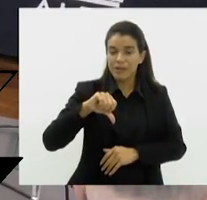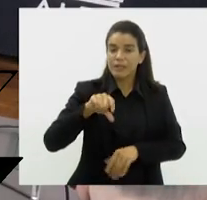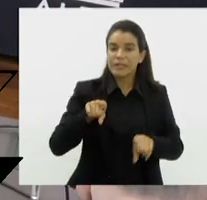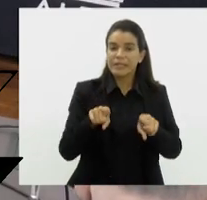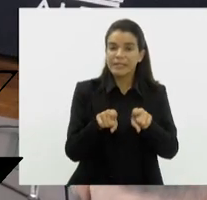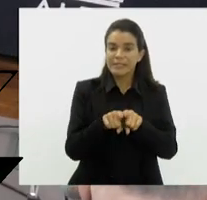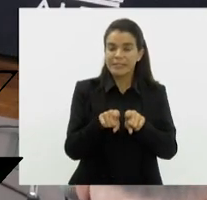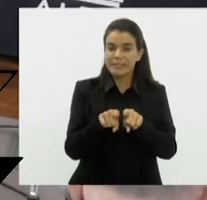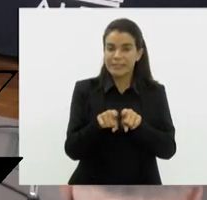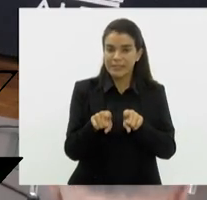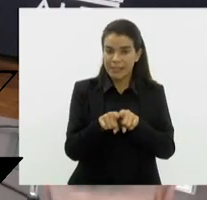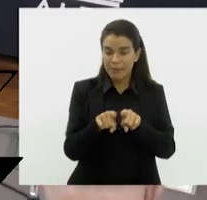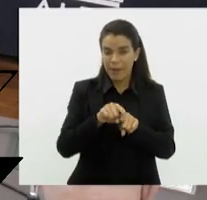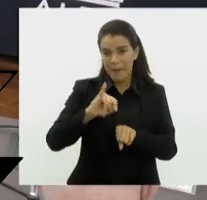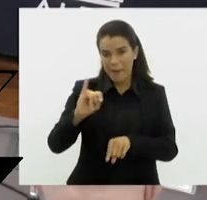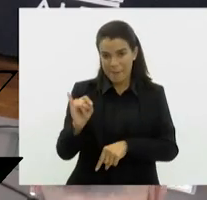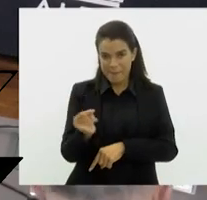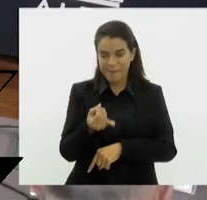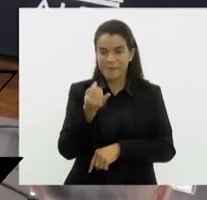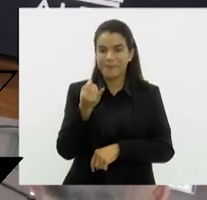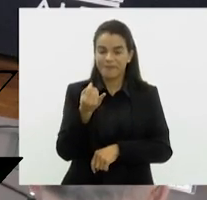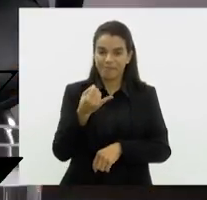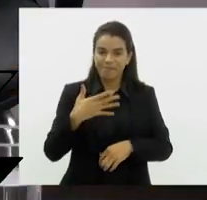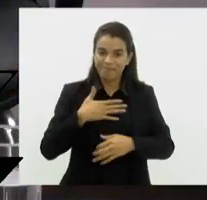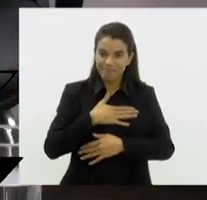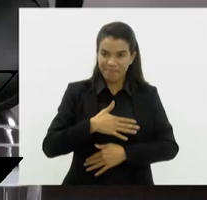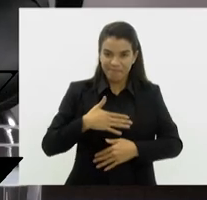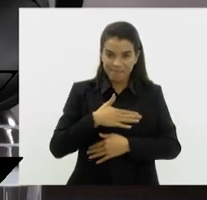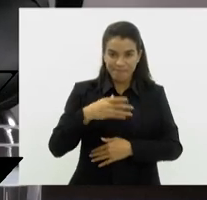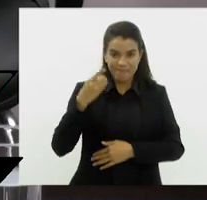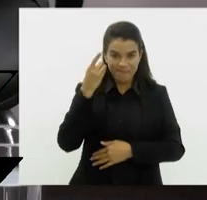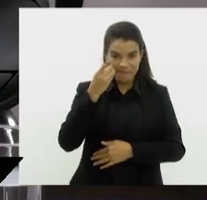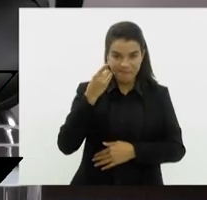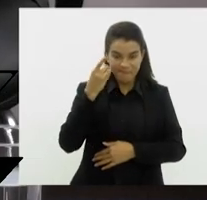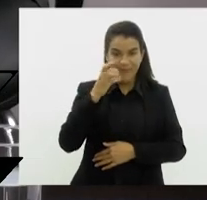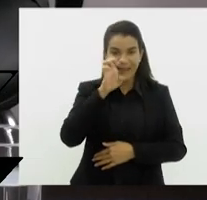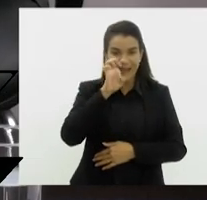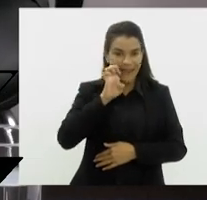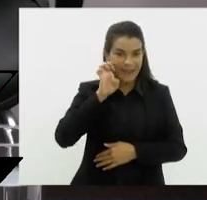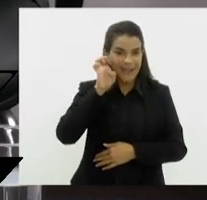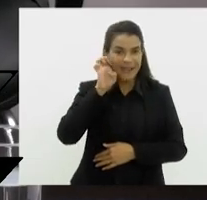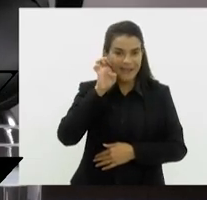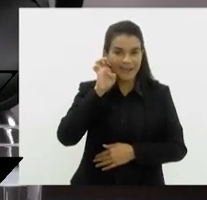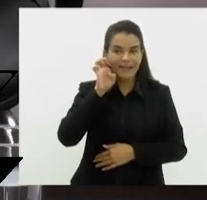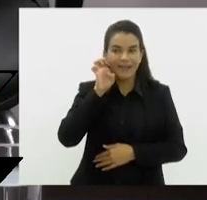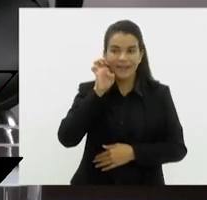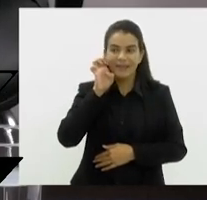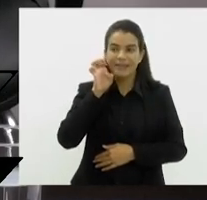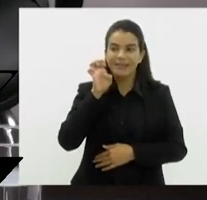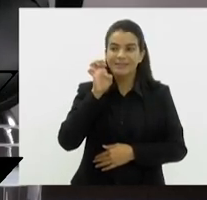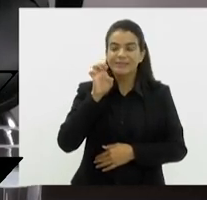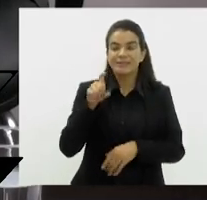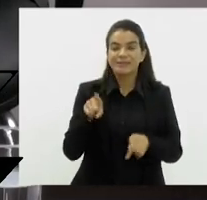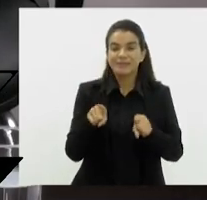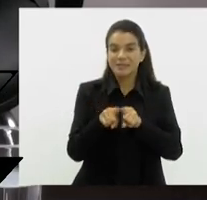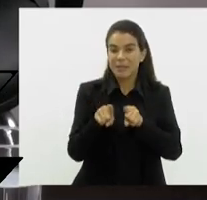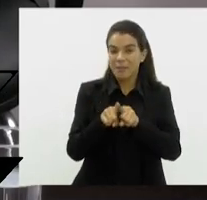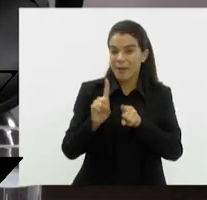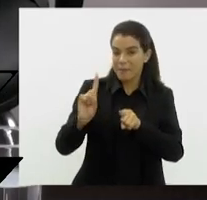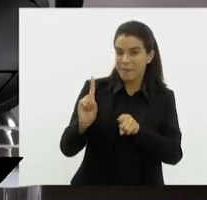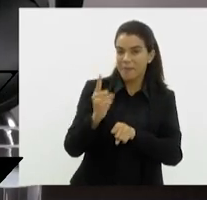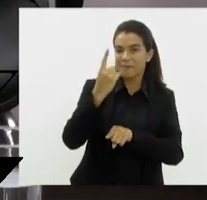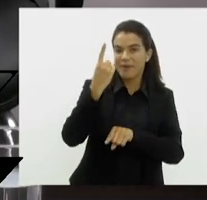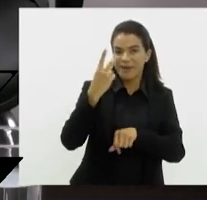Também aproveitando para saudar a deputada Élica Takimoto, que estreia hoje aqui